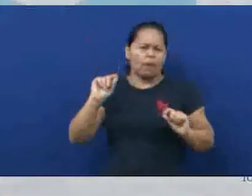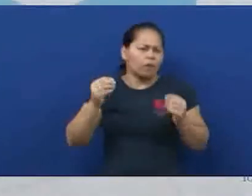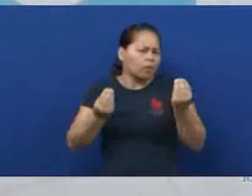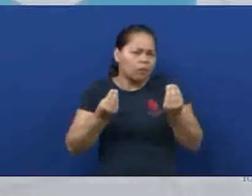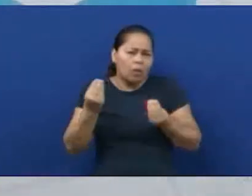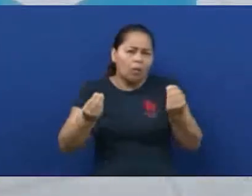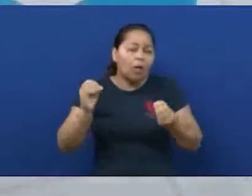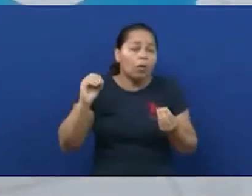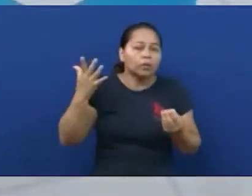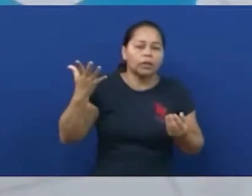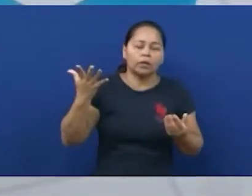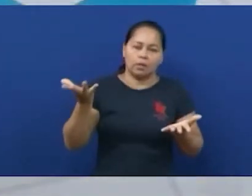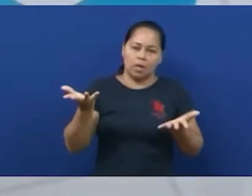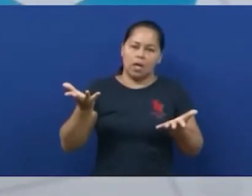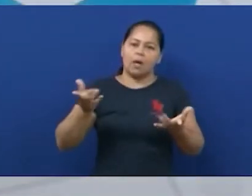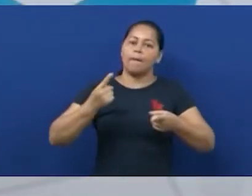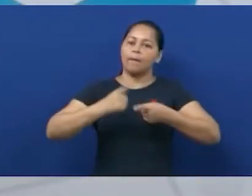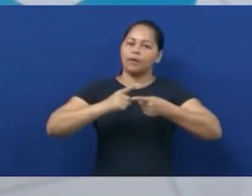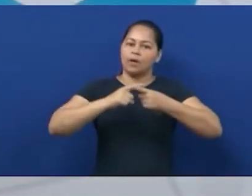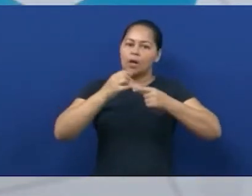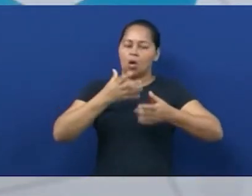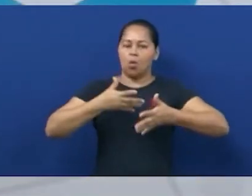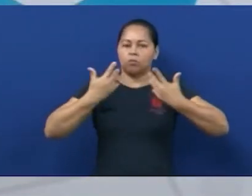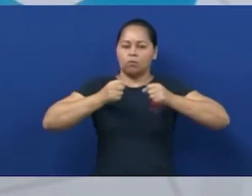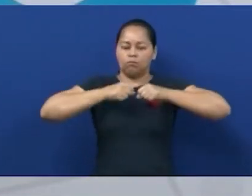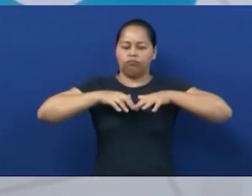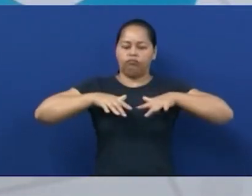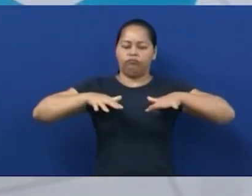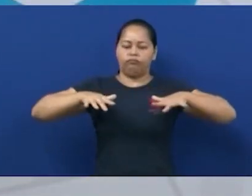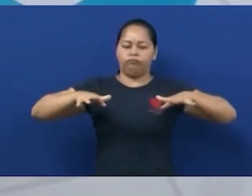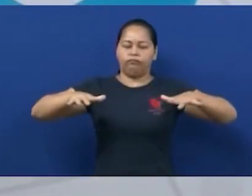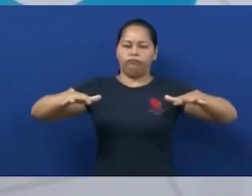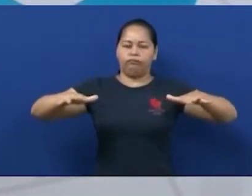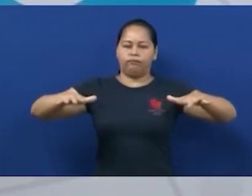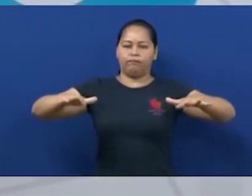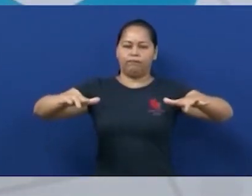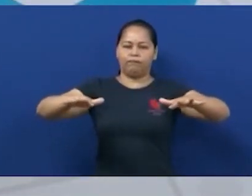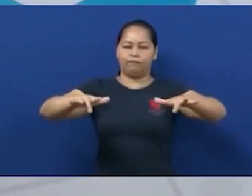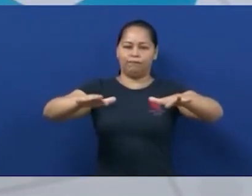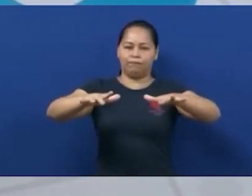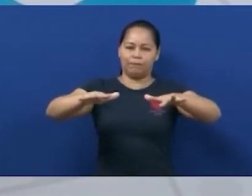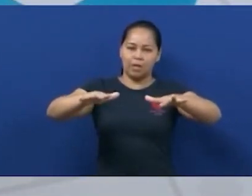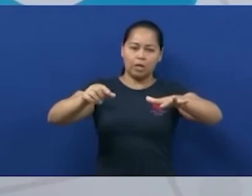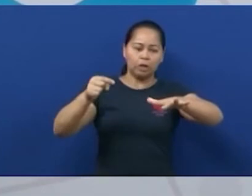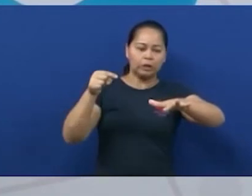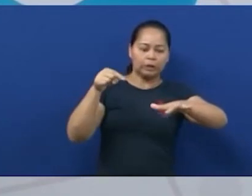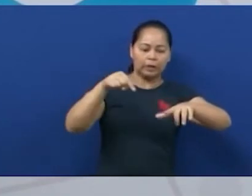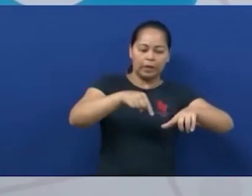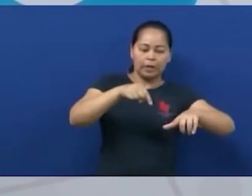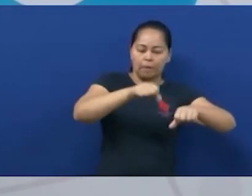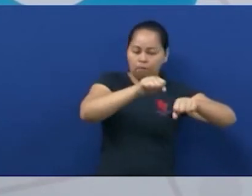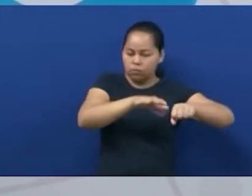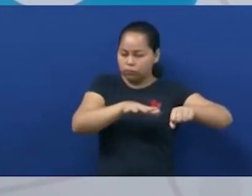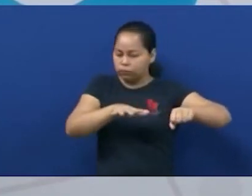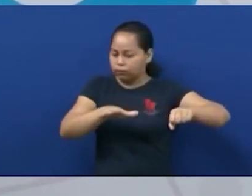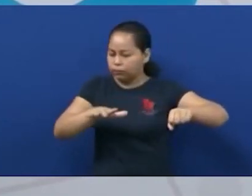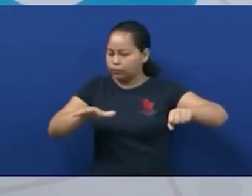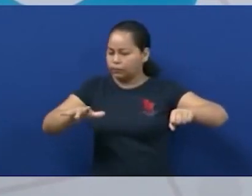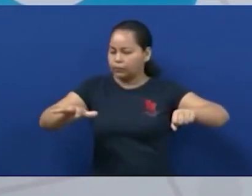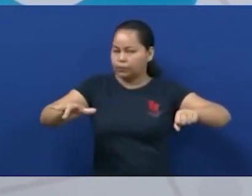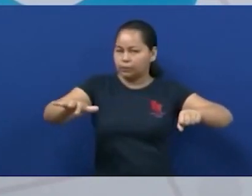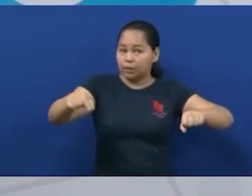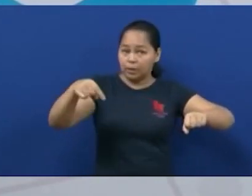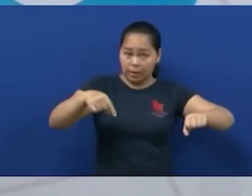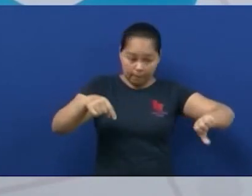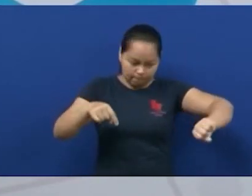quando o calor se propaga espontaneamente de um corpo de maior temperatura para